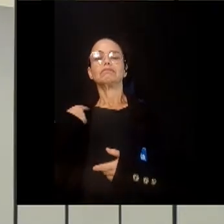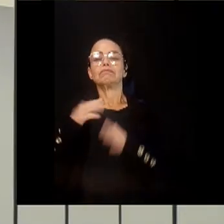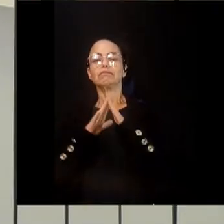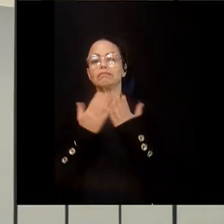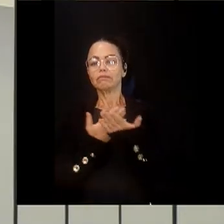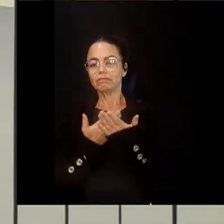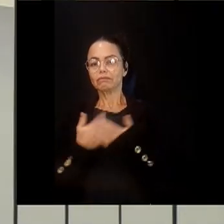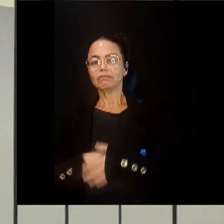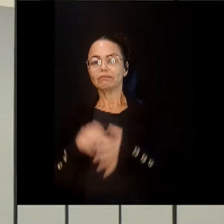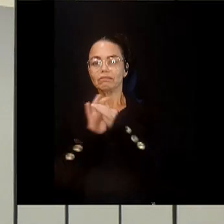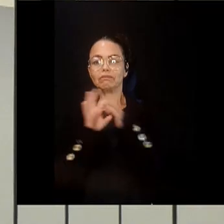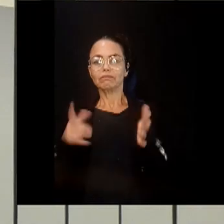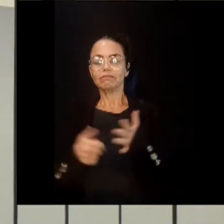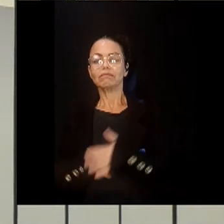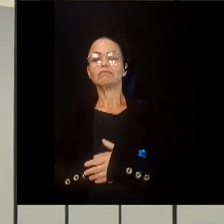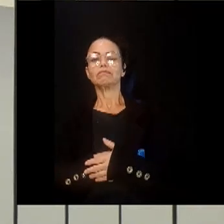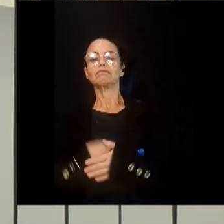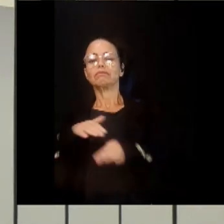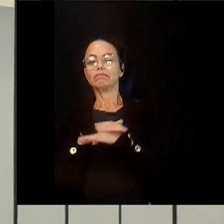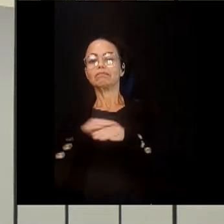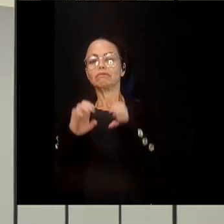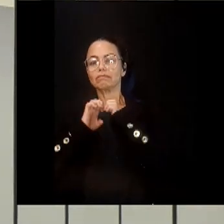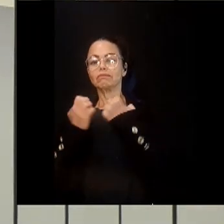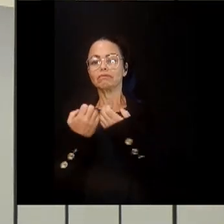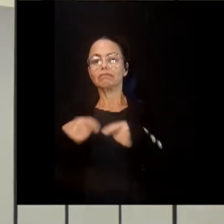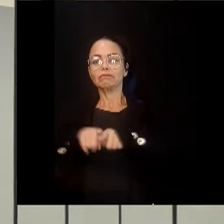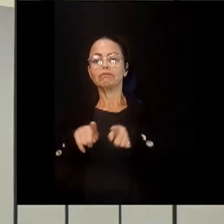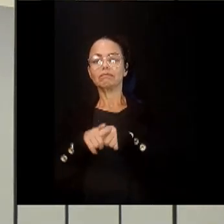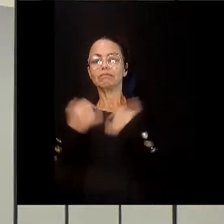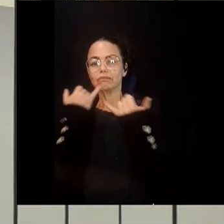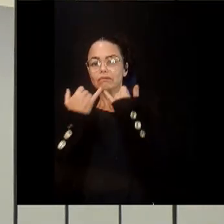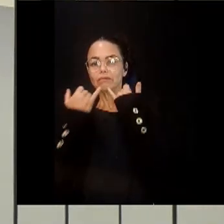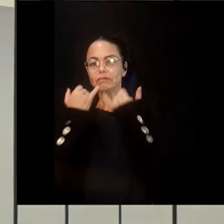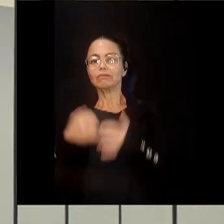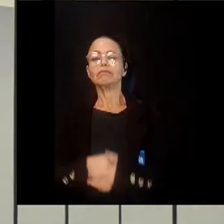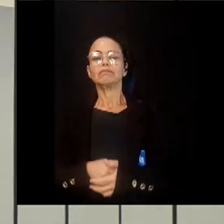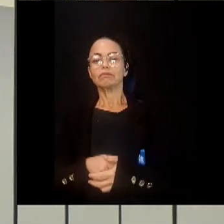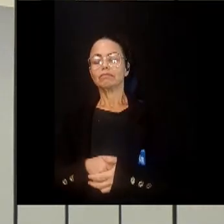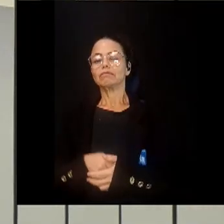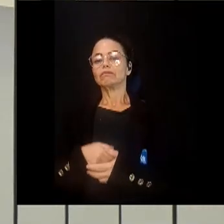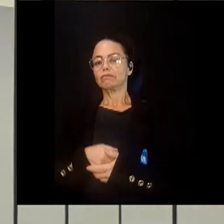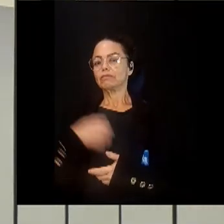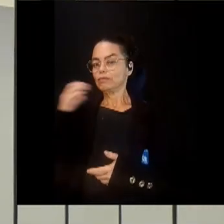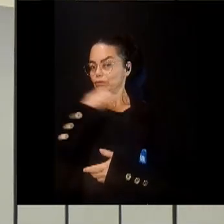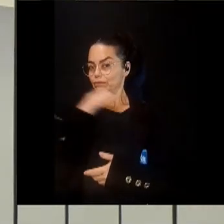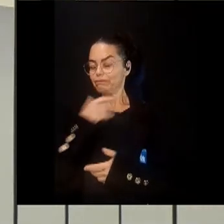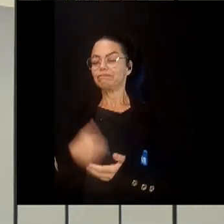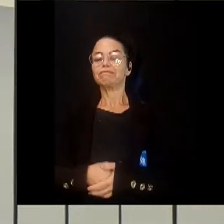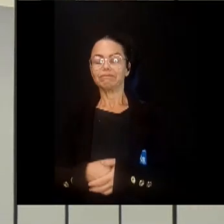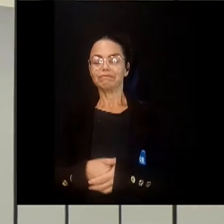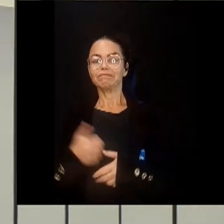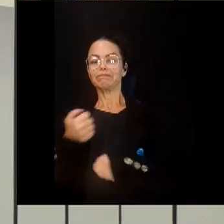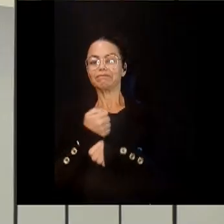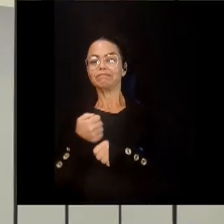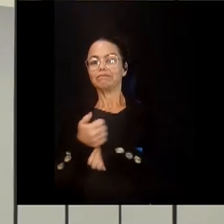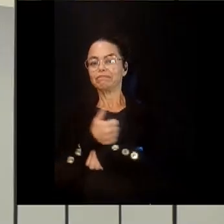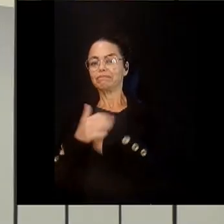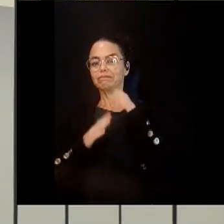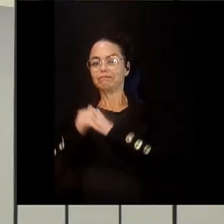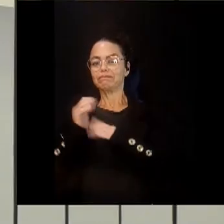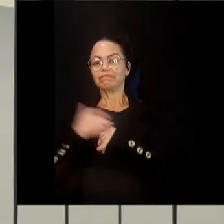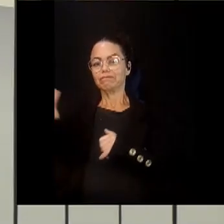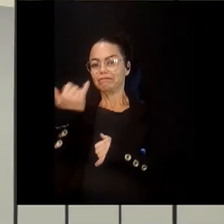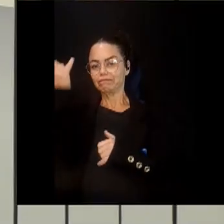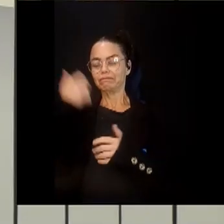disponibilidade do tempo com a nossa equipe e pelas informações. Tem que correr então, qualificação profissional importantíssima para